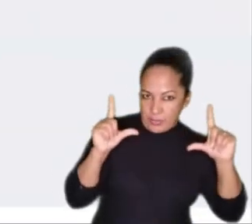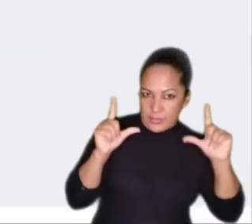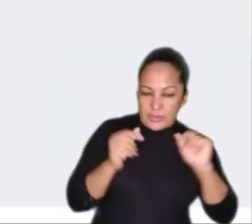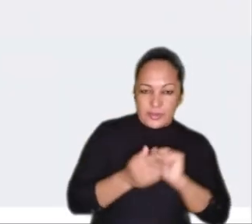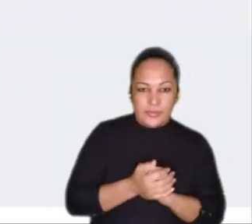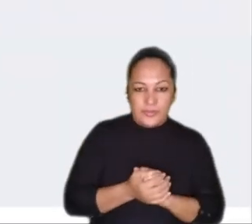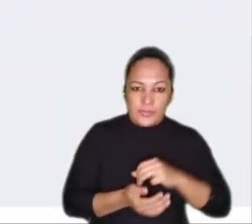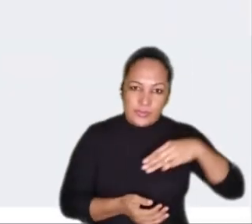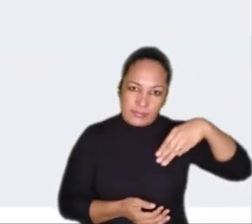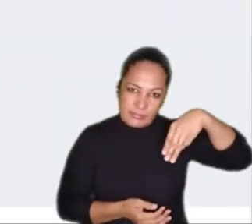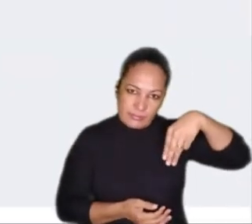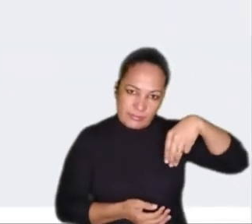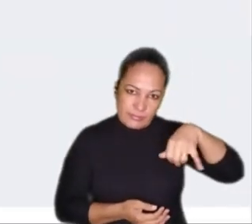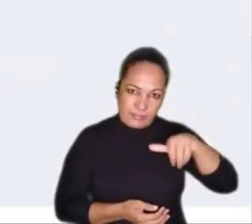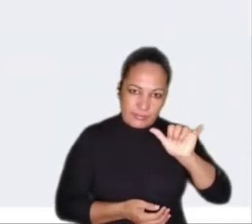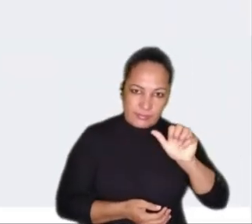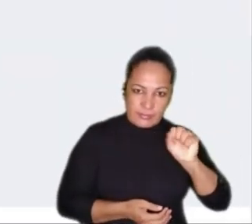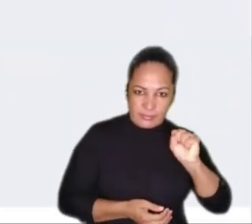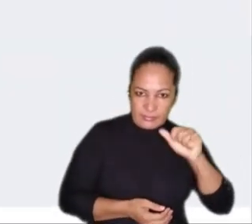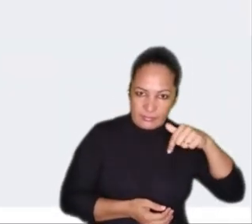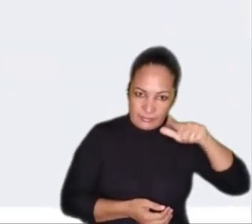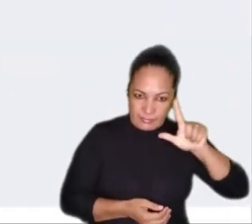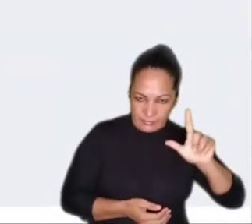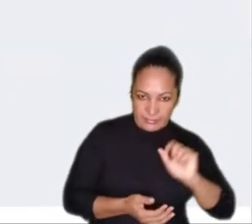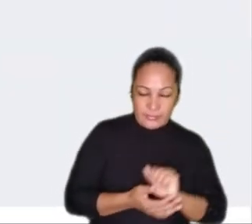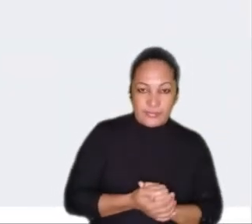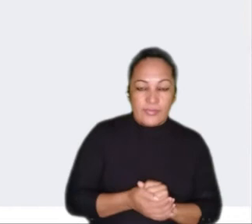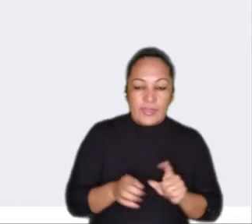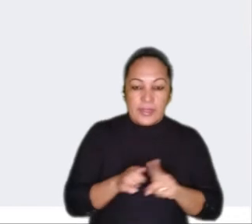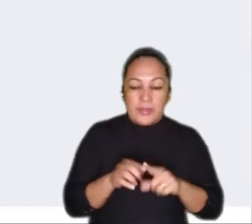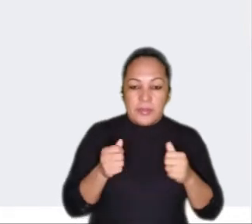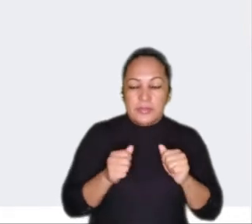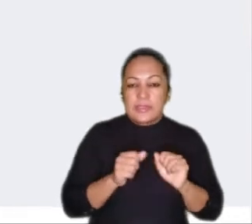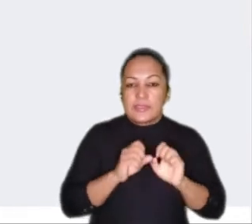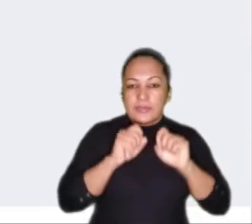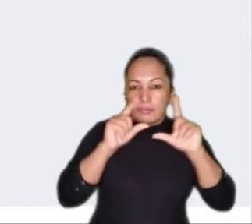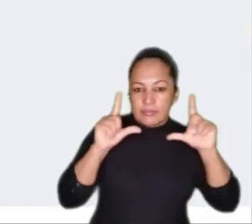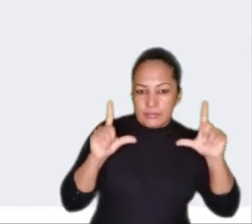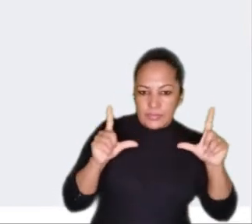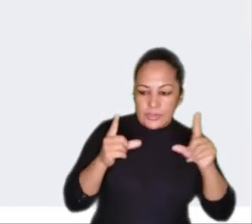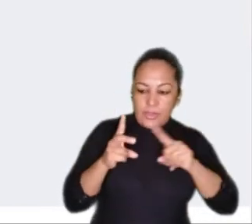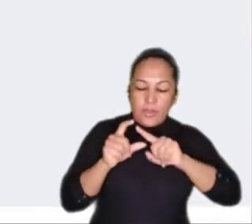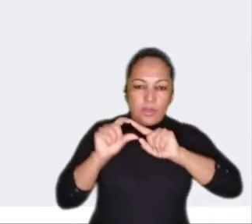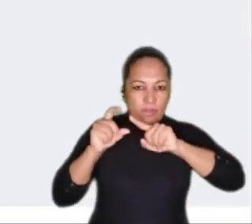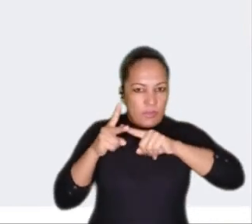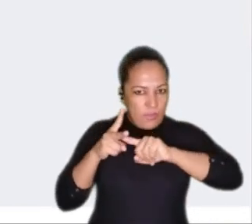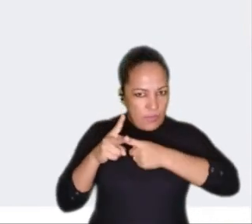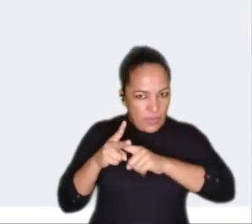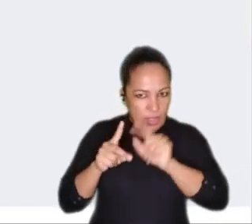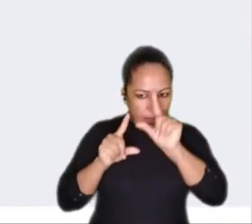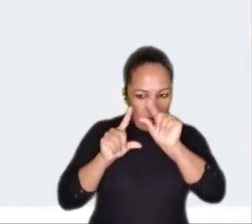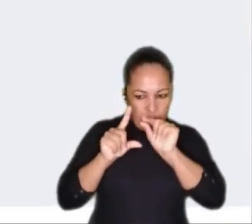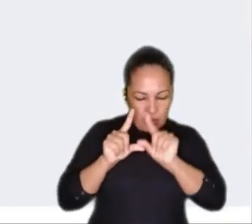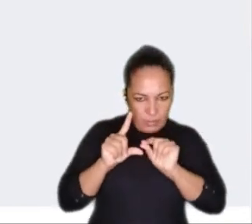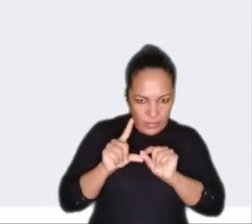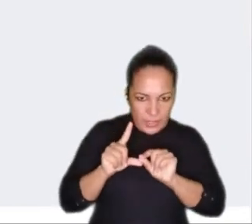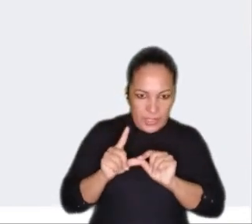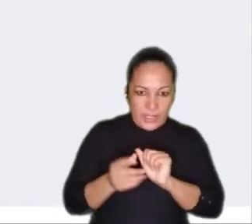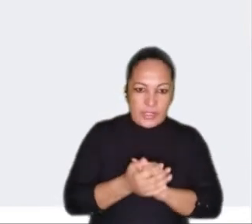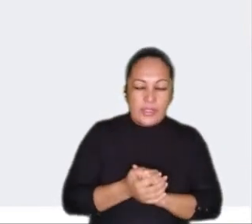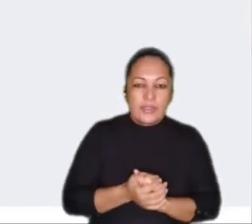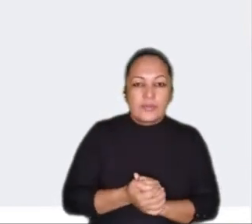Vamos aqui abrir o nosso editor SQL. No PostgreSQL, a gente tem que abrir o editor, ferramentas